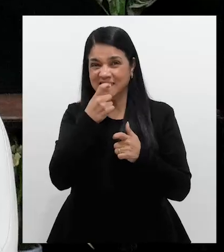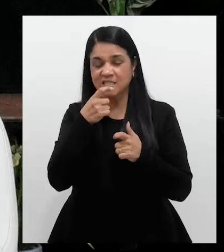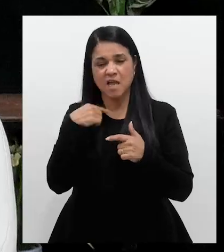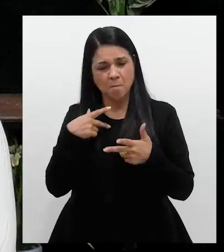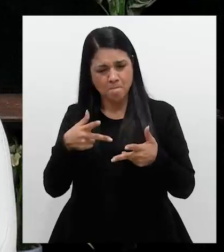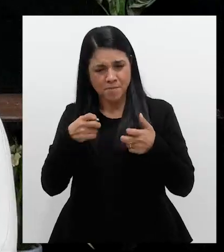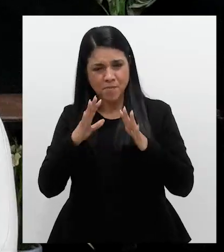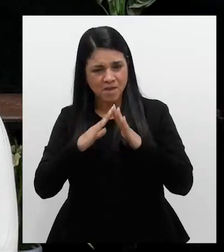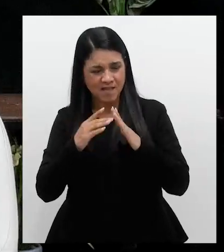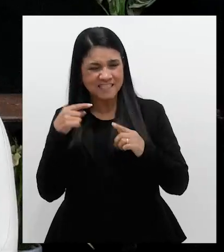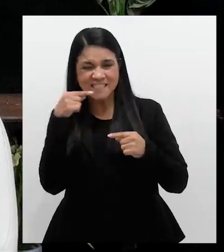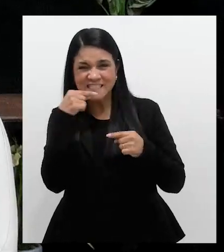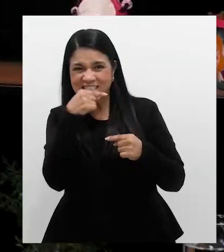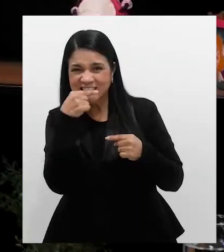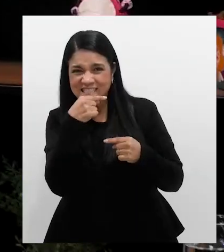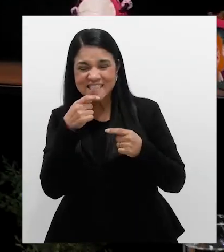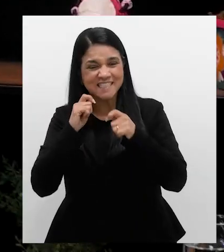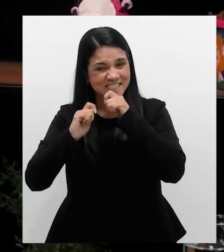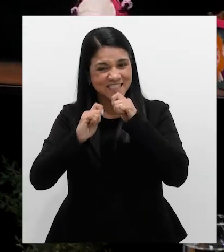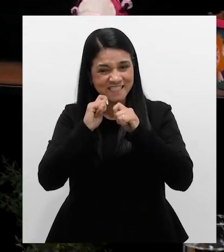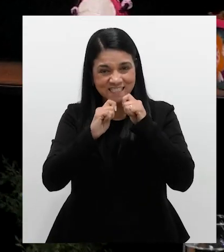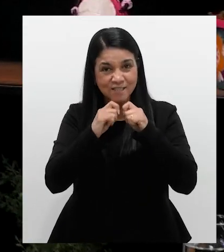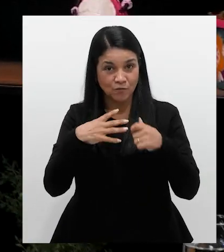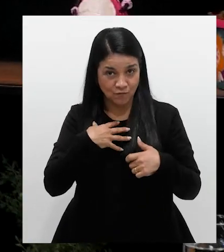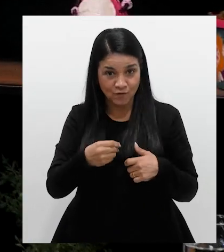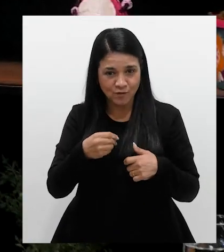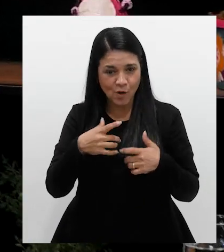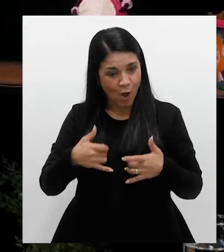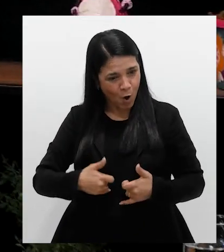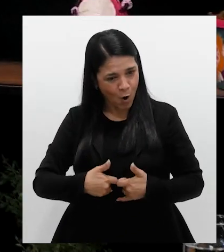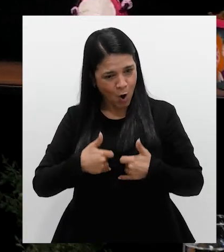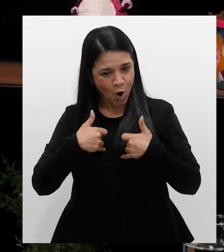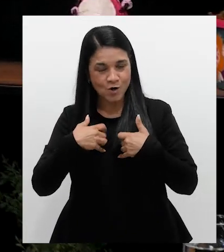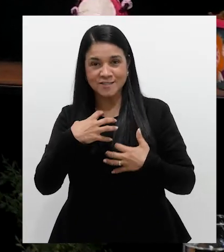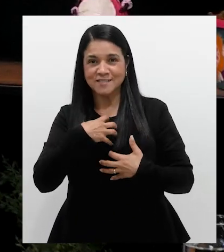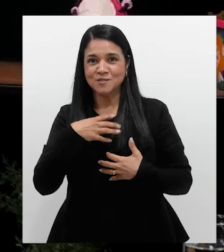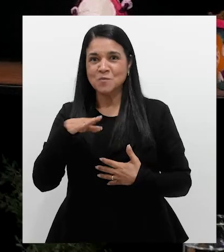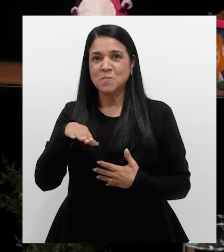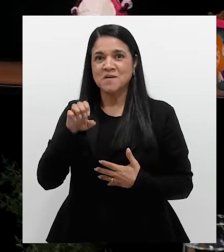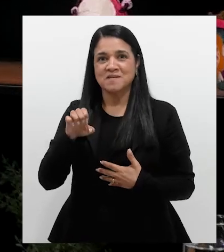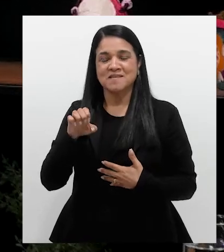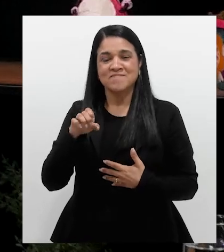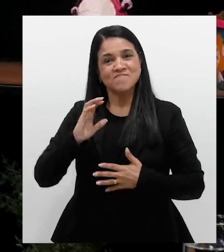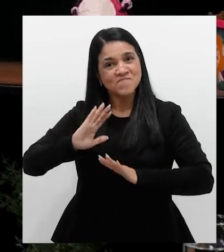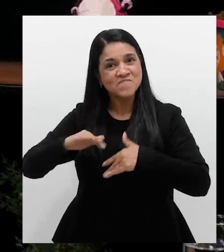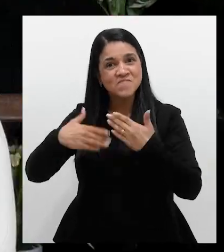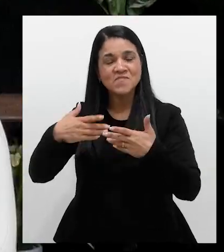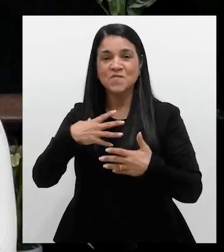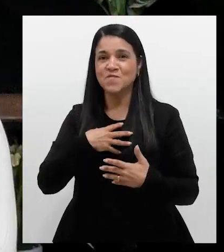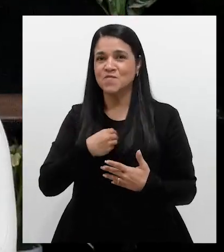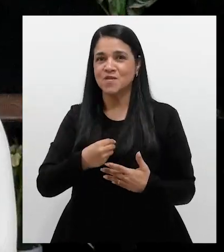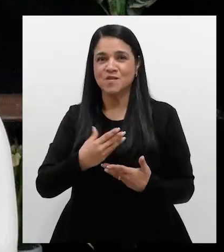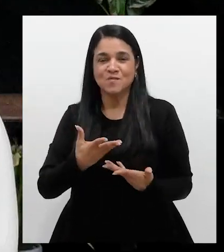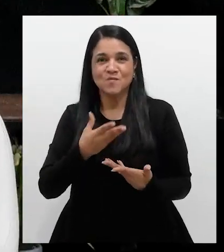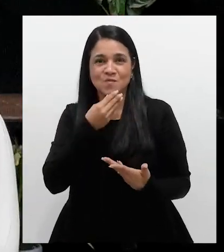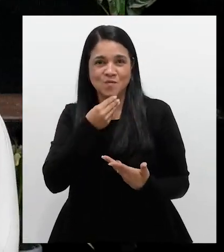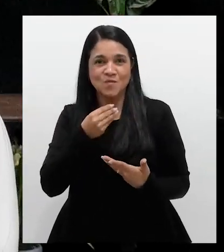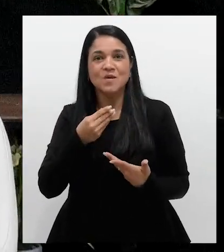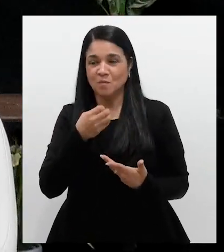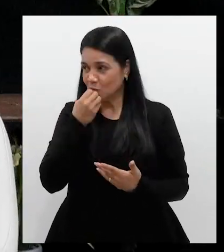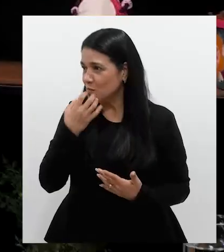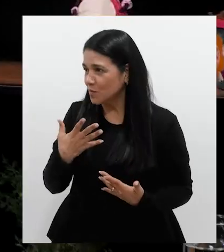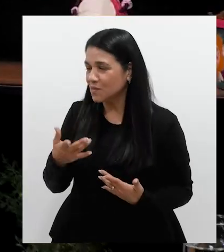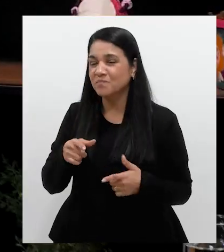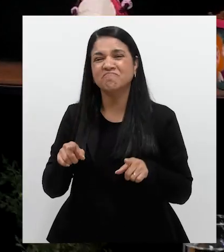filho escovando o dente, passando fio dental, ela se sentiu tão orgulhosa de ver o filho, né, evoluindo, né? Isso dá muito bom, né?